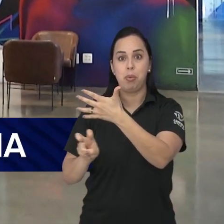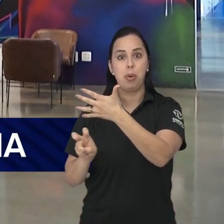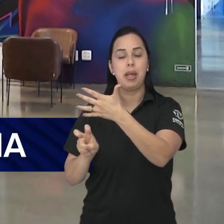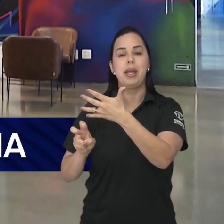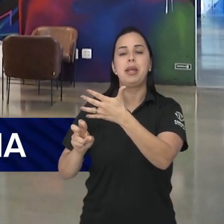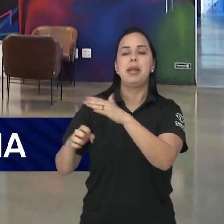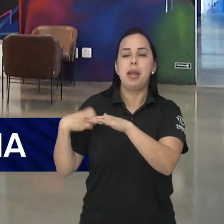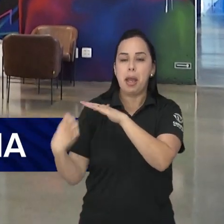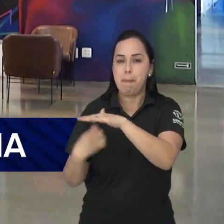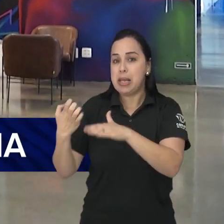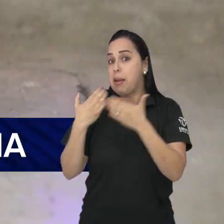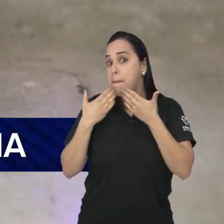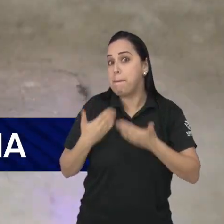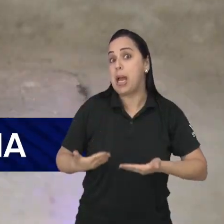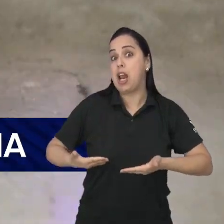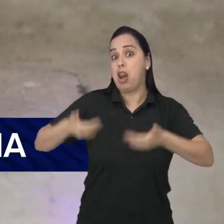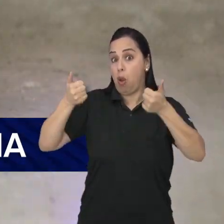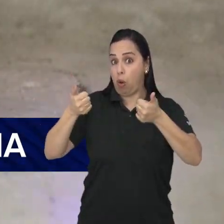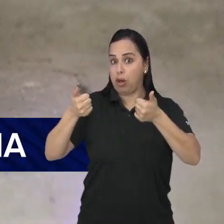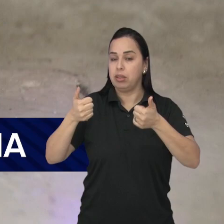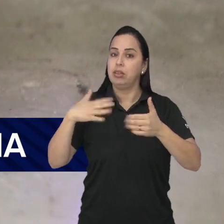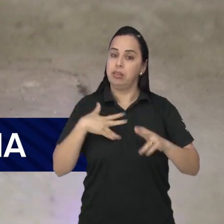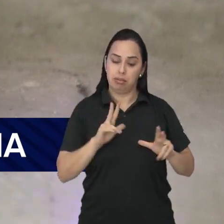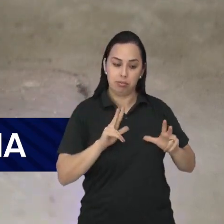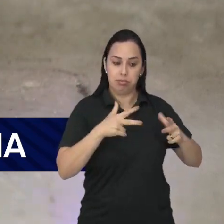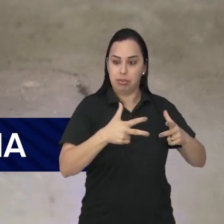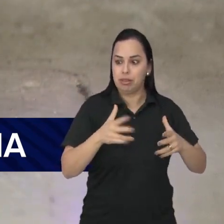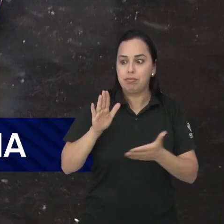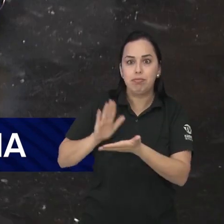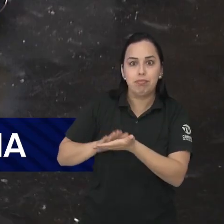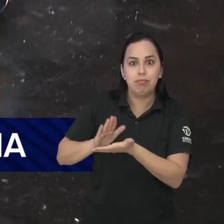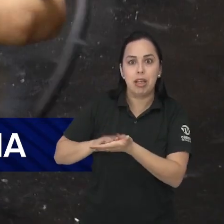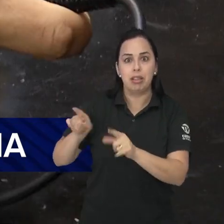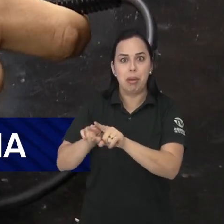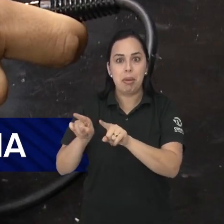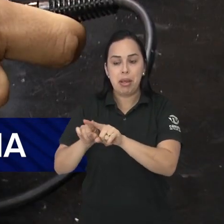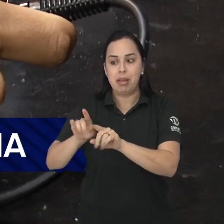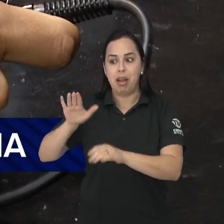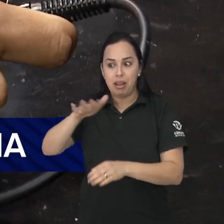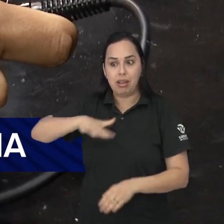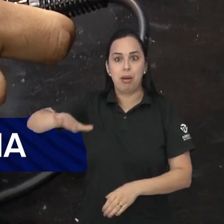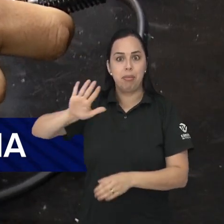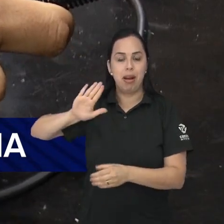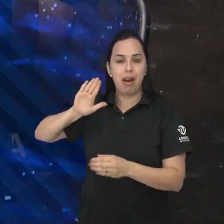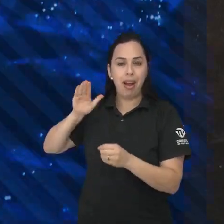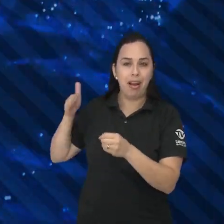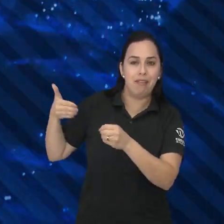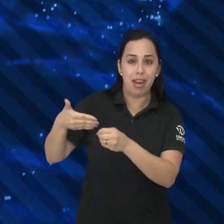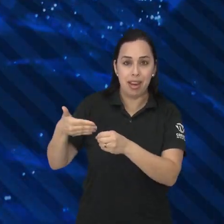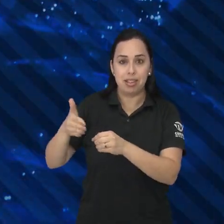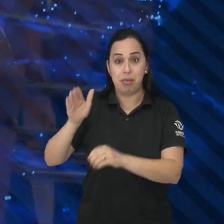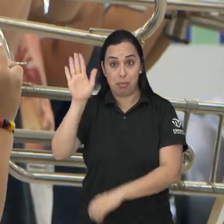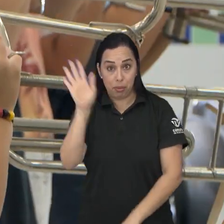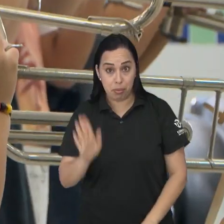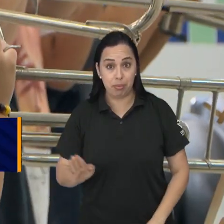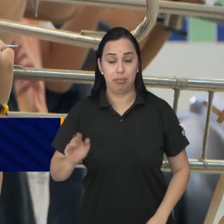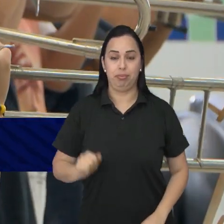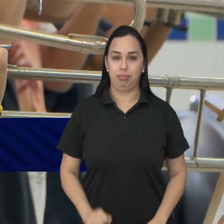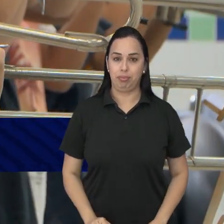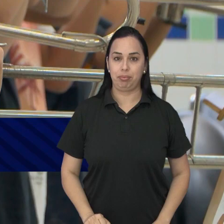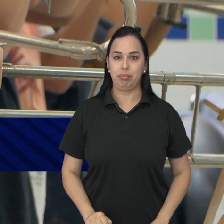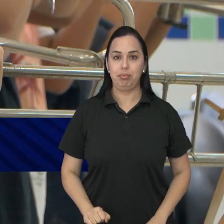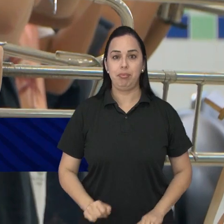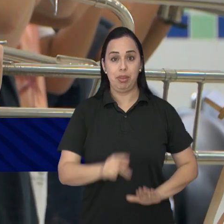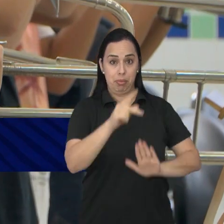mundo. Câmara aposta no potencial inovador da cidade como referência para o país e para o mundo. Projeto aprovado